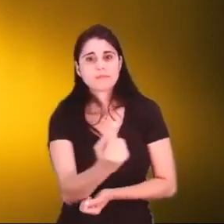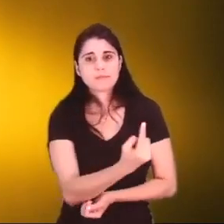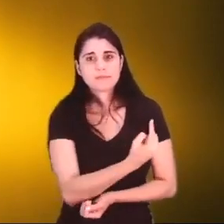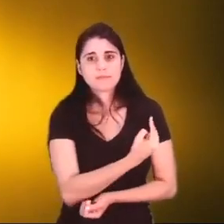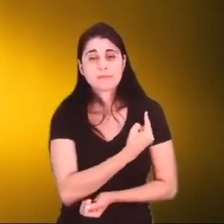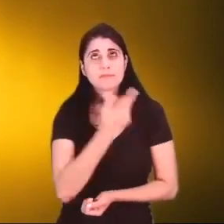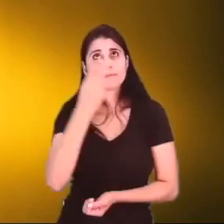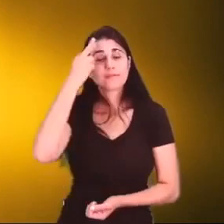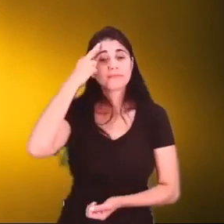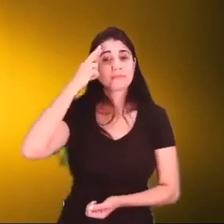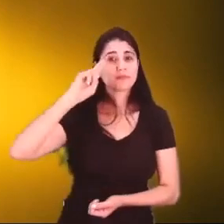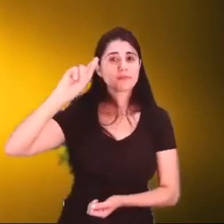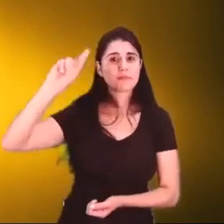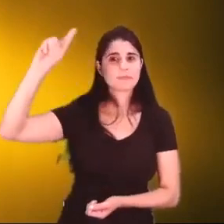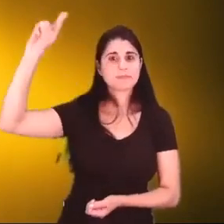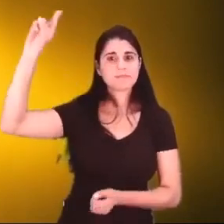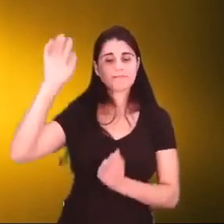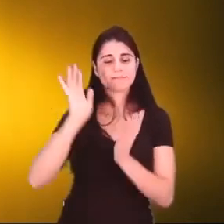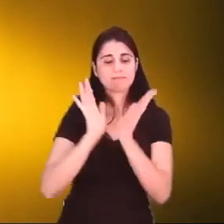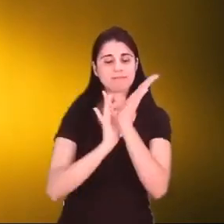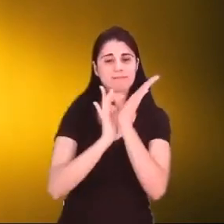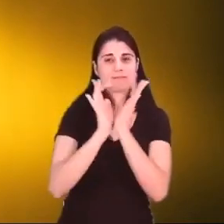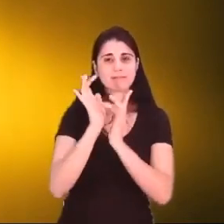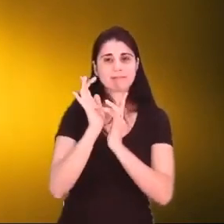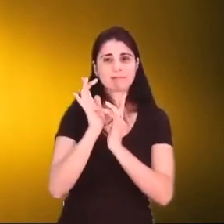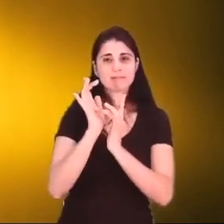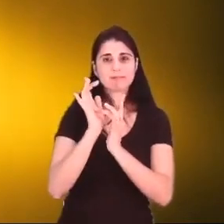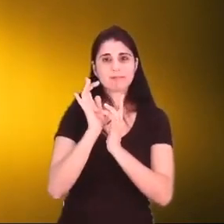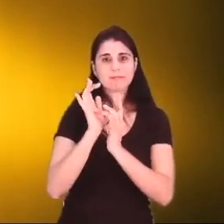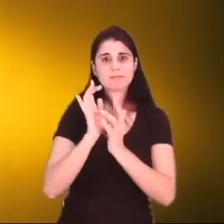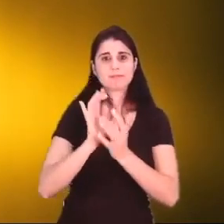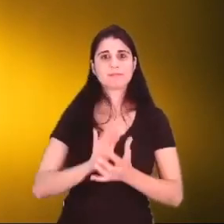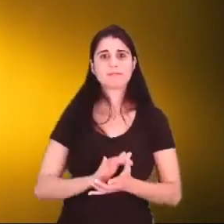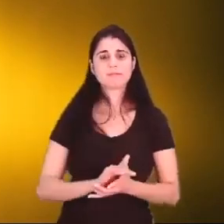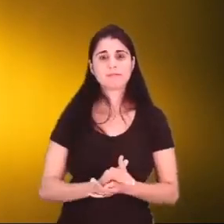Senhor Jesus Cristo.